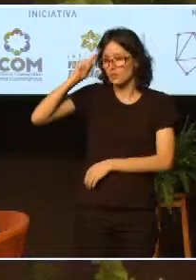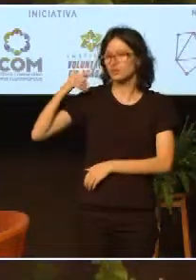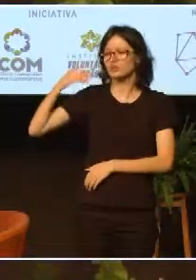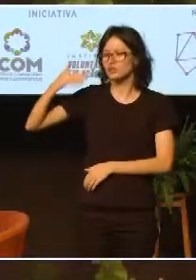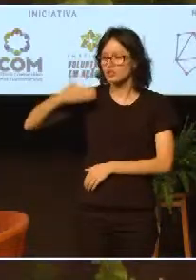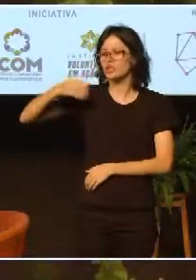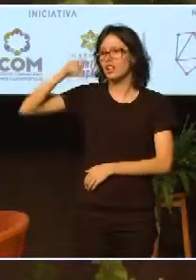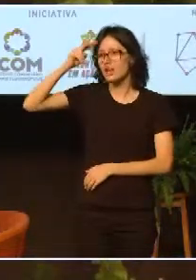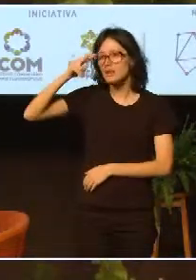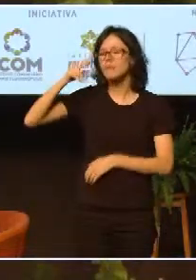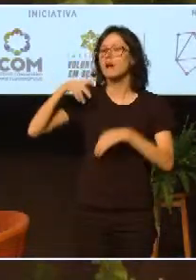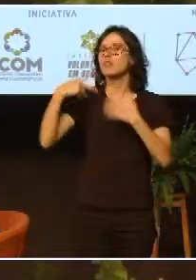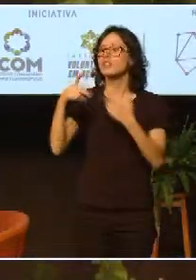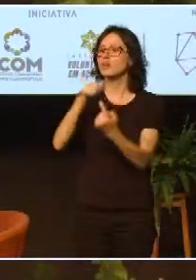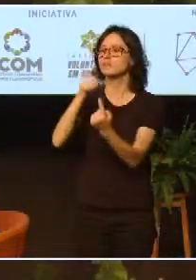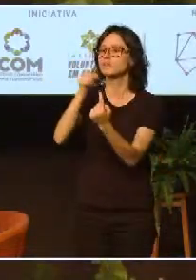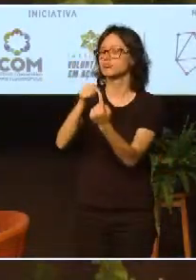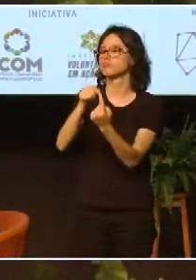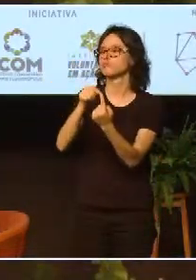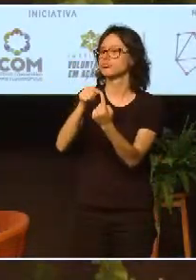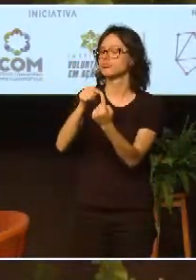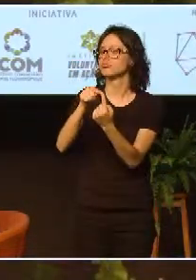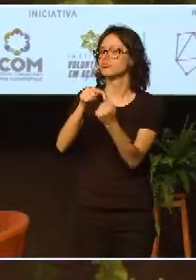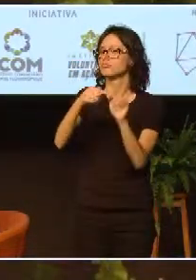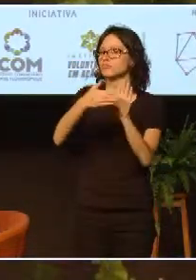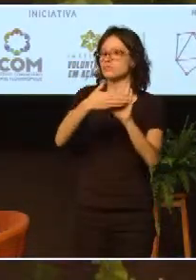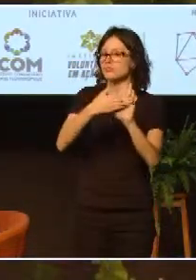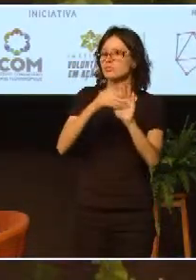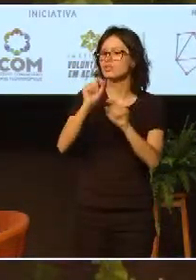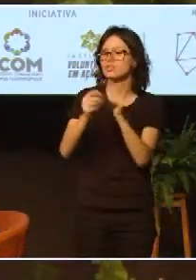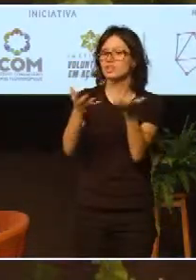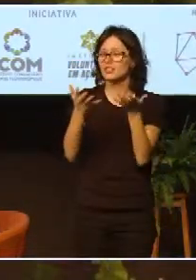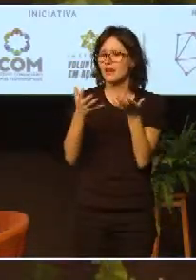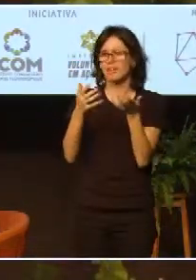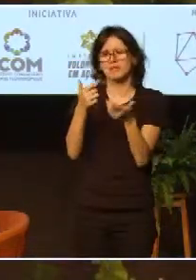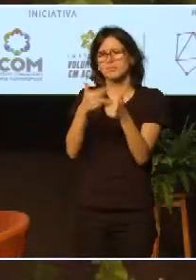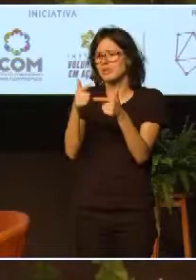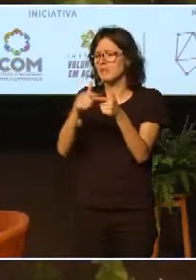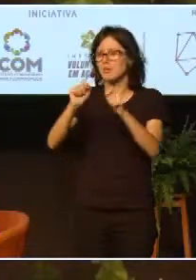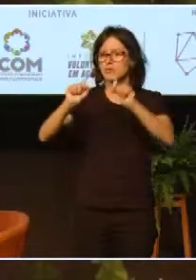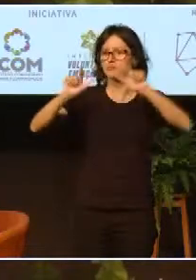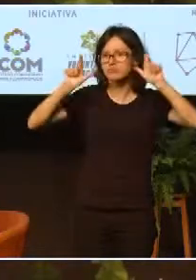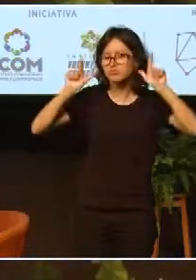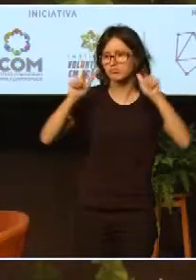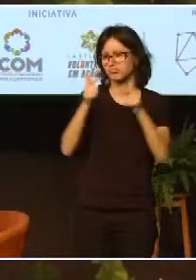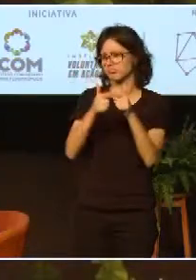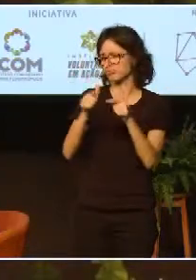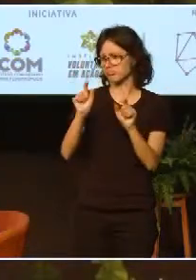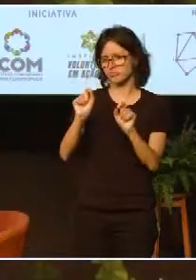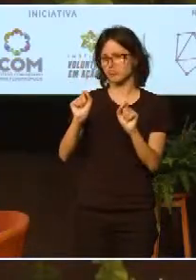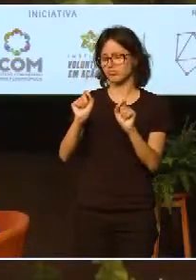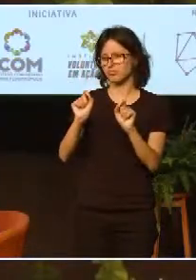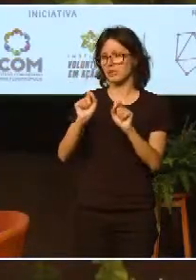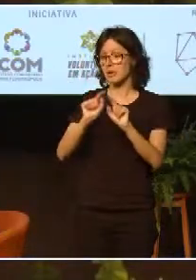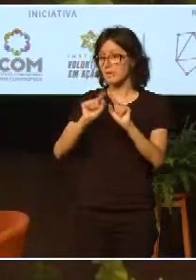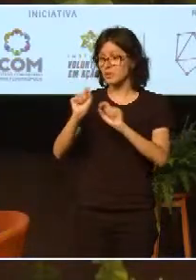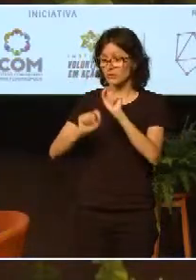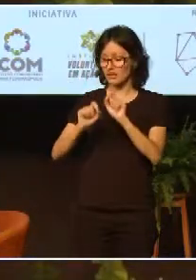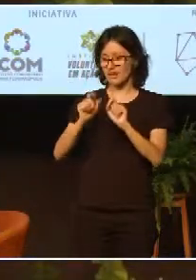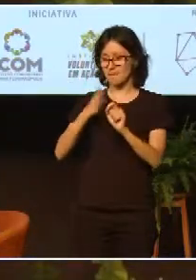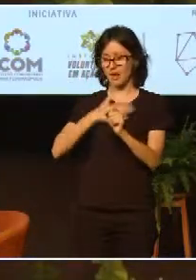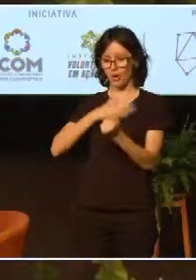lembrar qual é a tua causa. Não tem problema o reconhecimento, eu não vejo isso como um problema, desde que não seja a